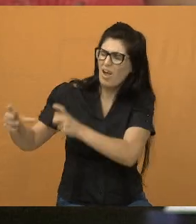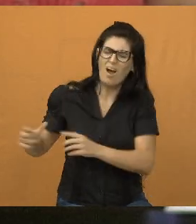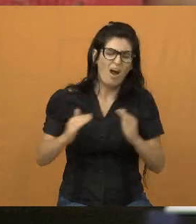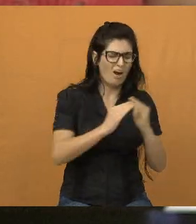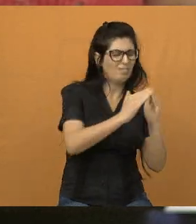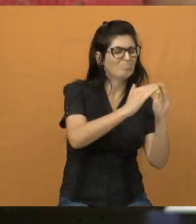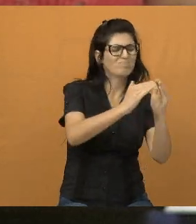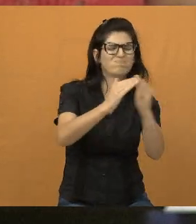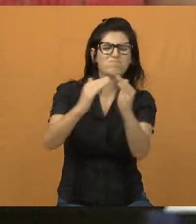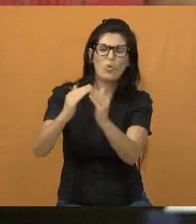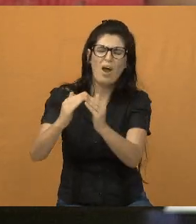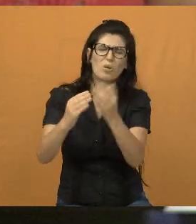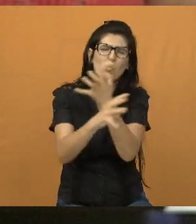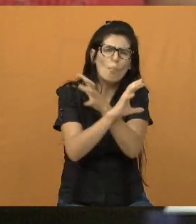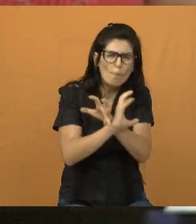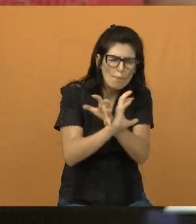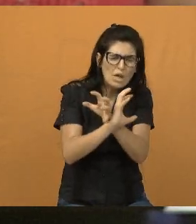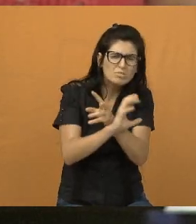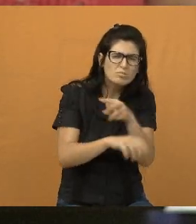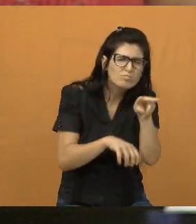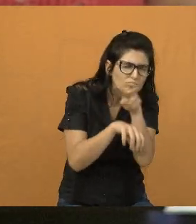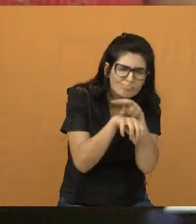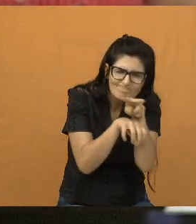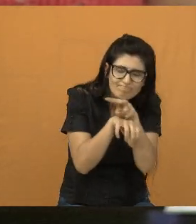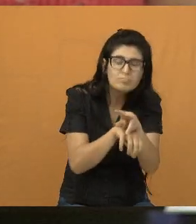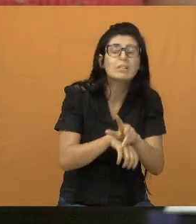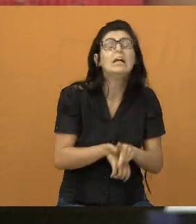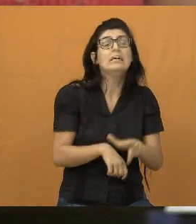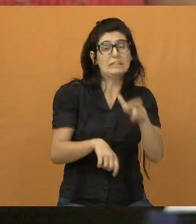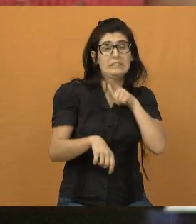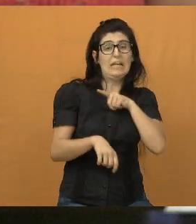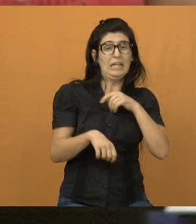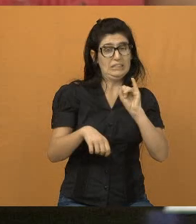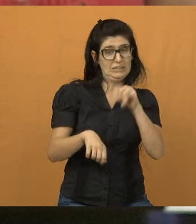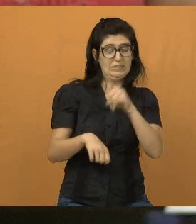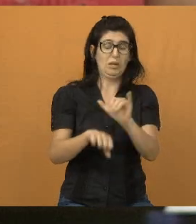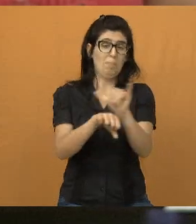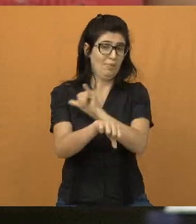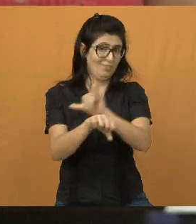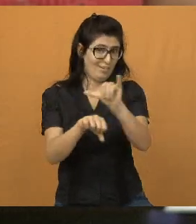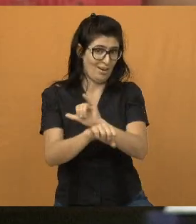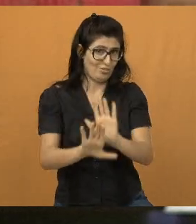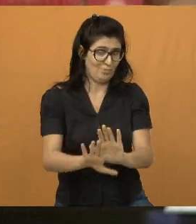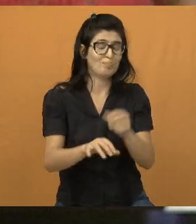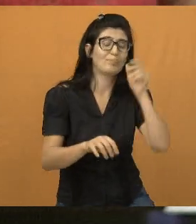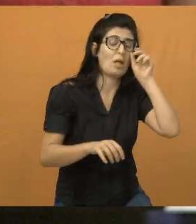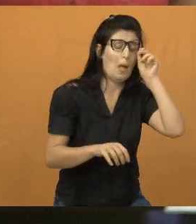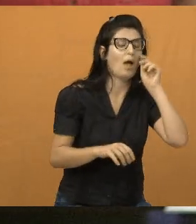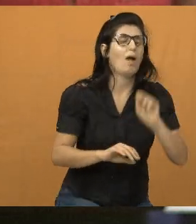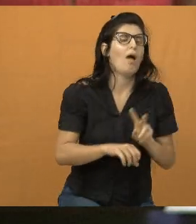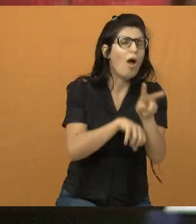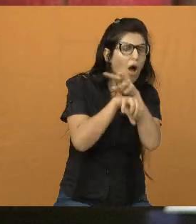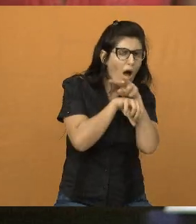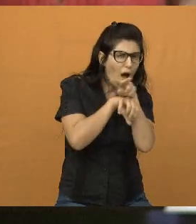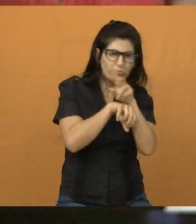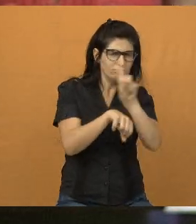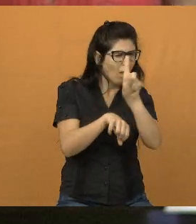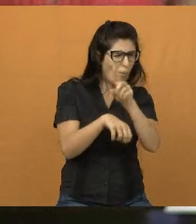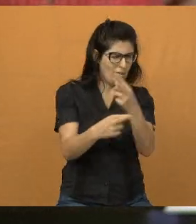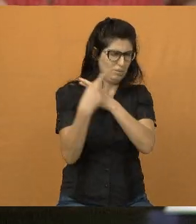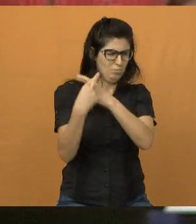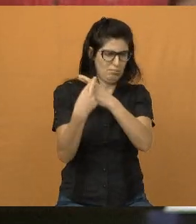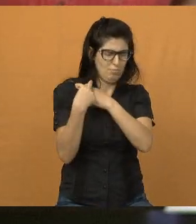no município. E existe uma rotina, uma praxis nossa. A vigilância não é responsável por fiscalizar